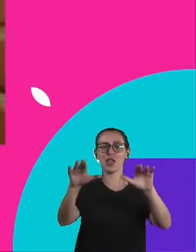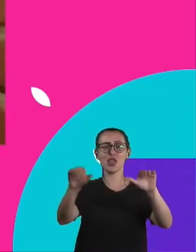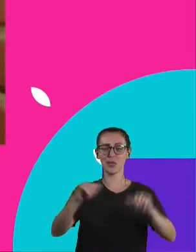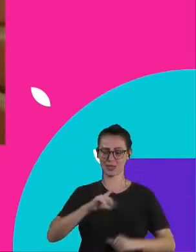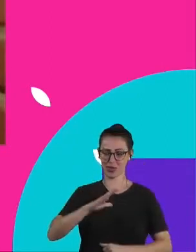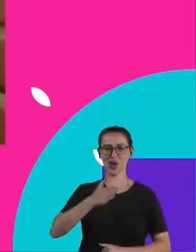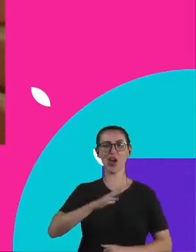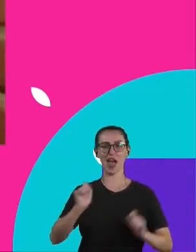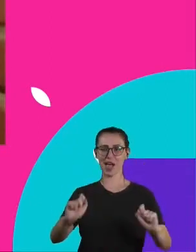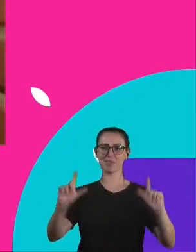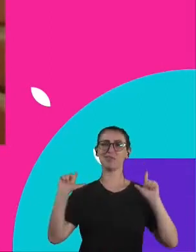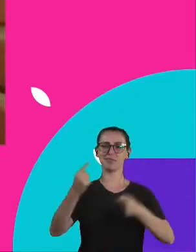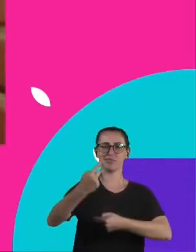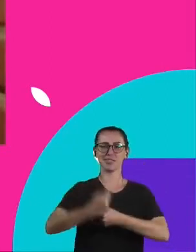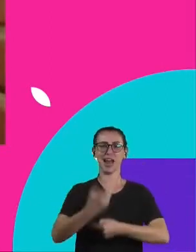redes sociais.